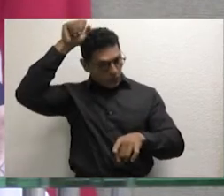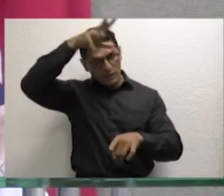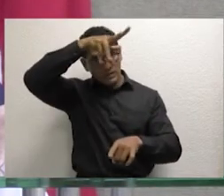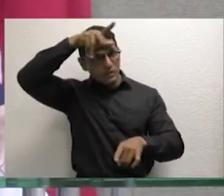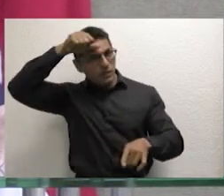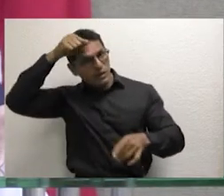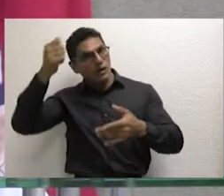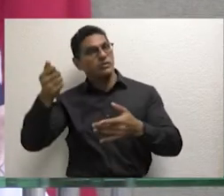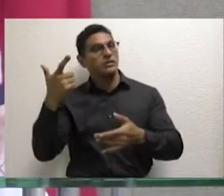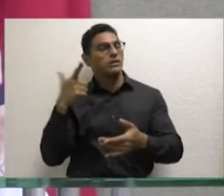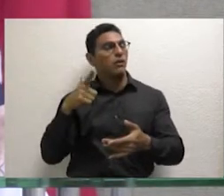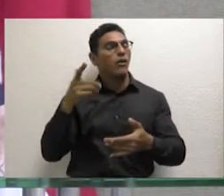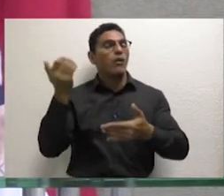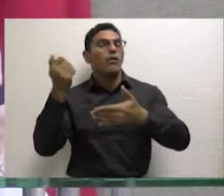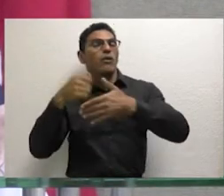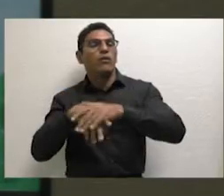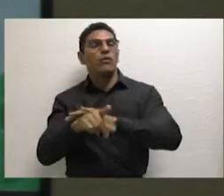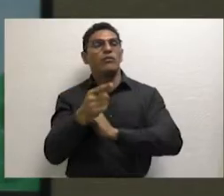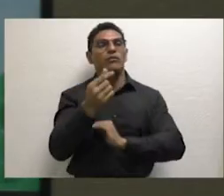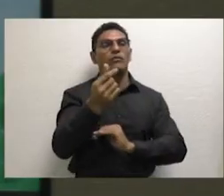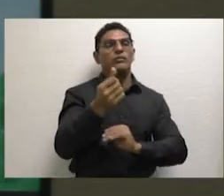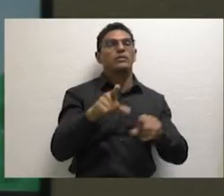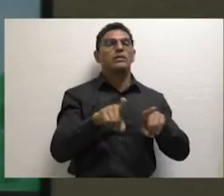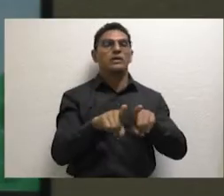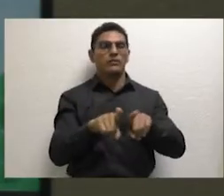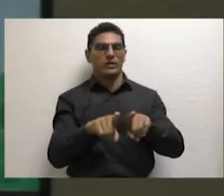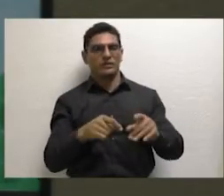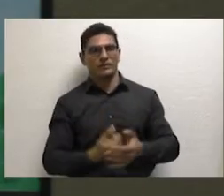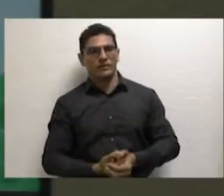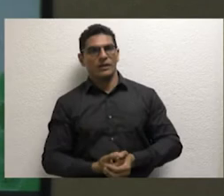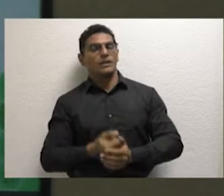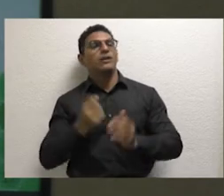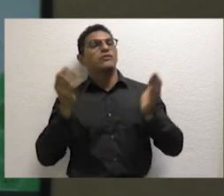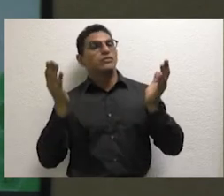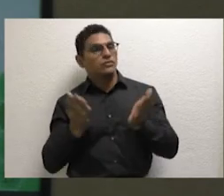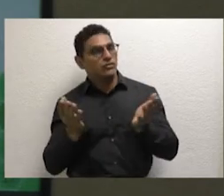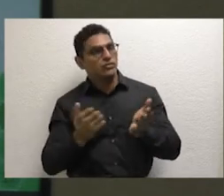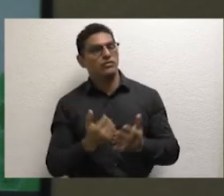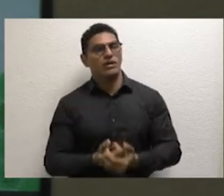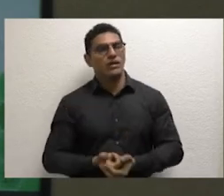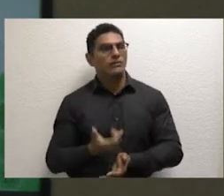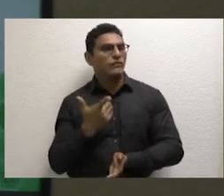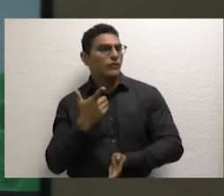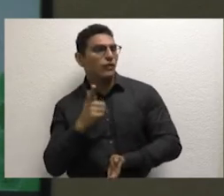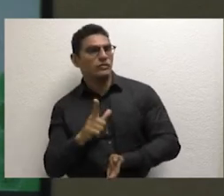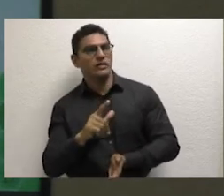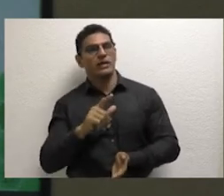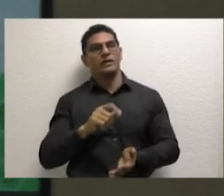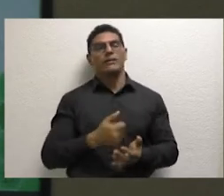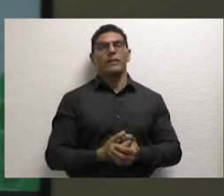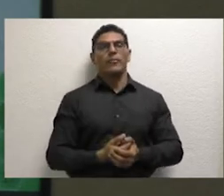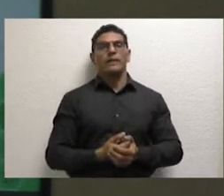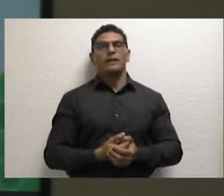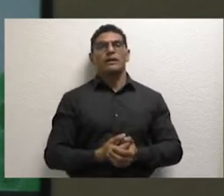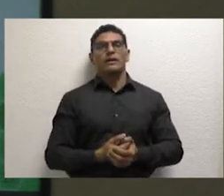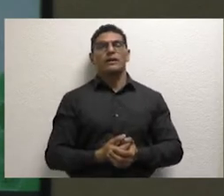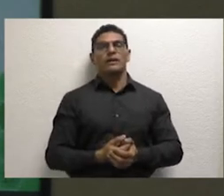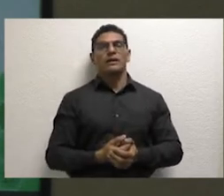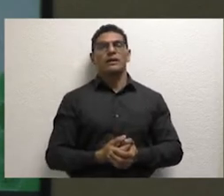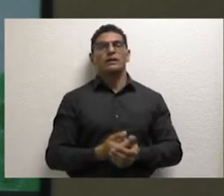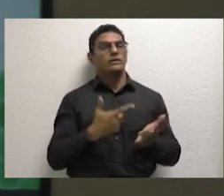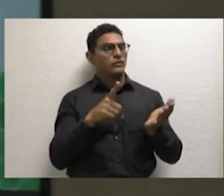arrecadam hoje então só por isso já justificaria segundo a fundação Getúlio Vargas a